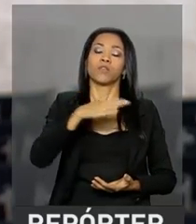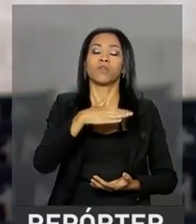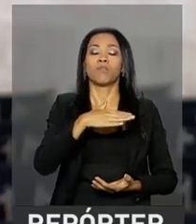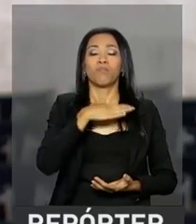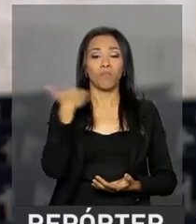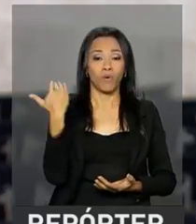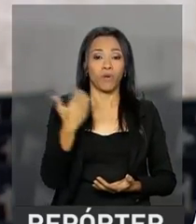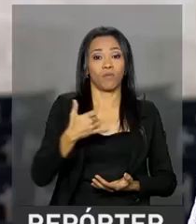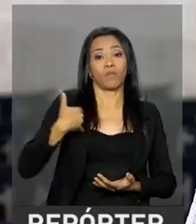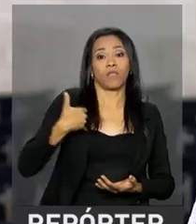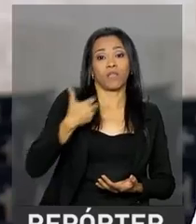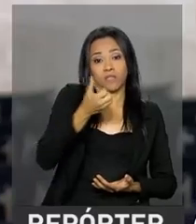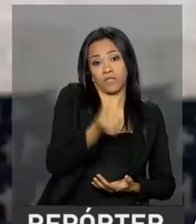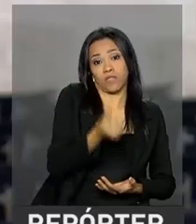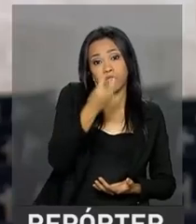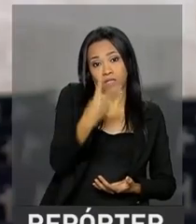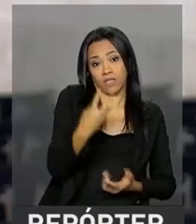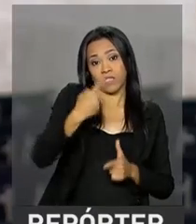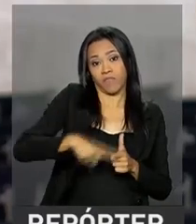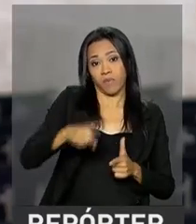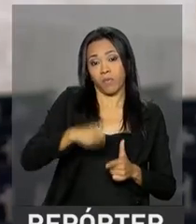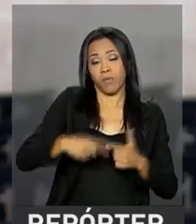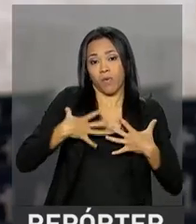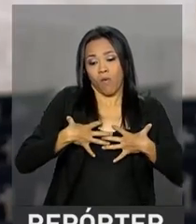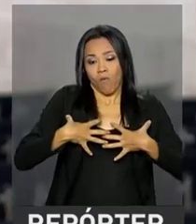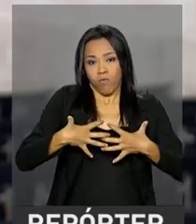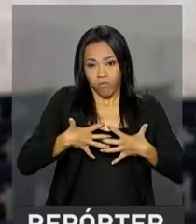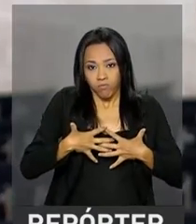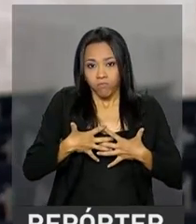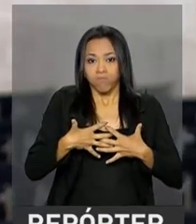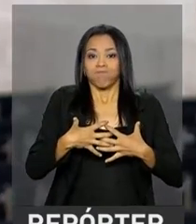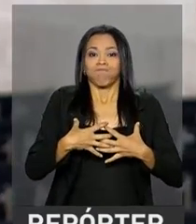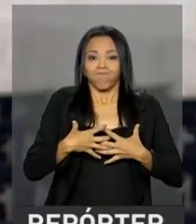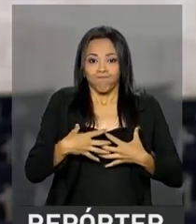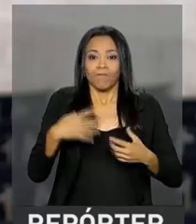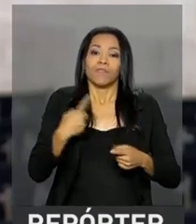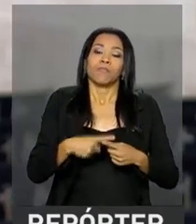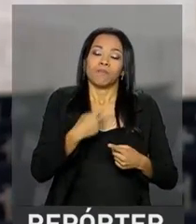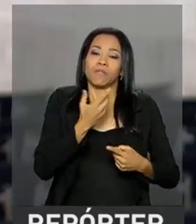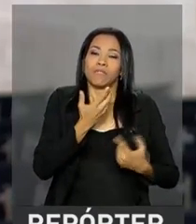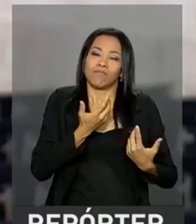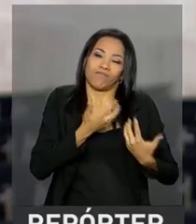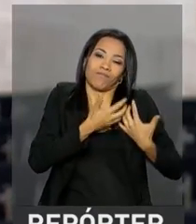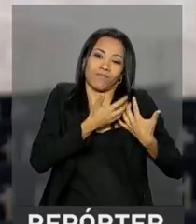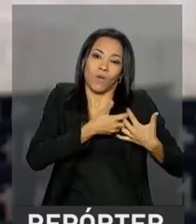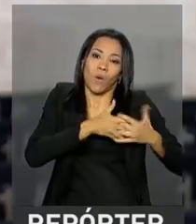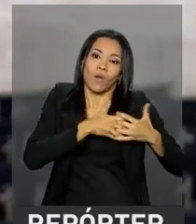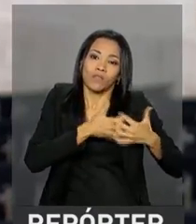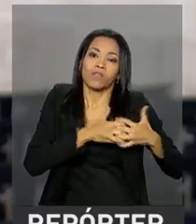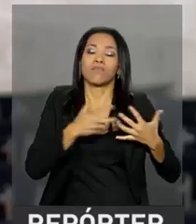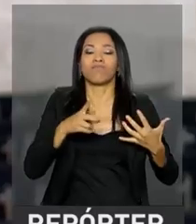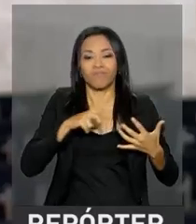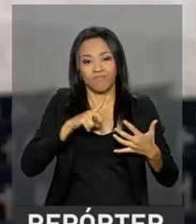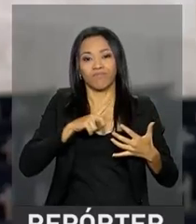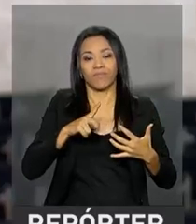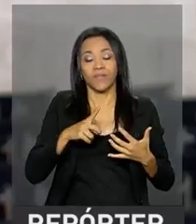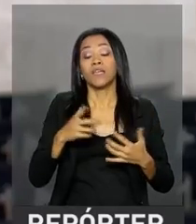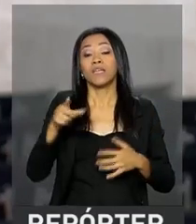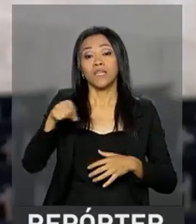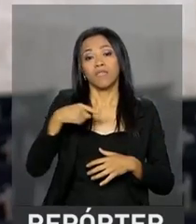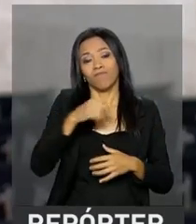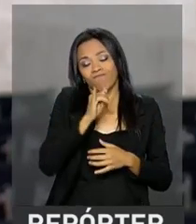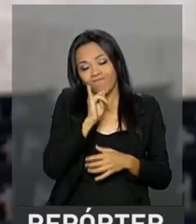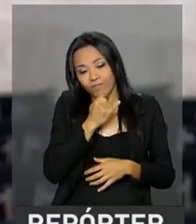de edema agudo de pulmão decorrente de complicações cardiovasculares o presidente se solidarizou com familiares